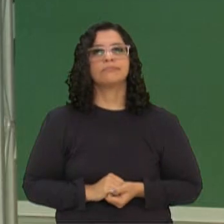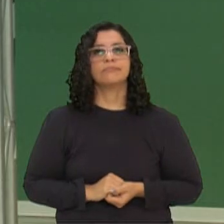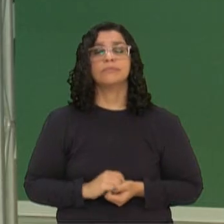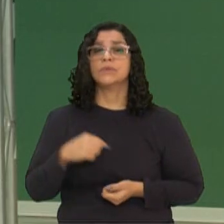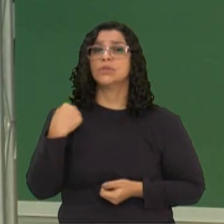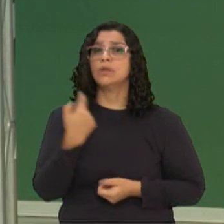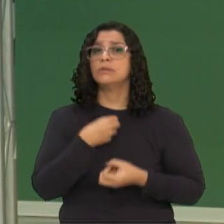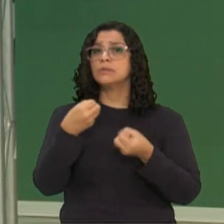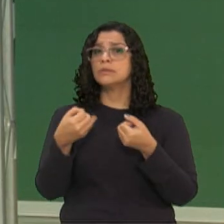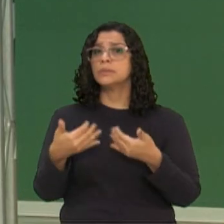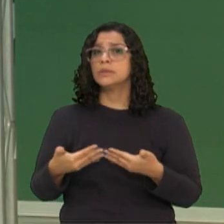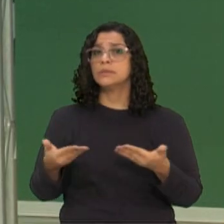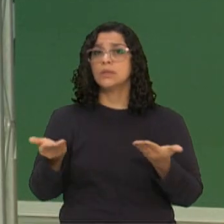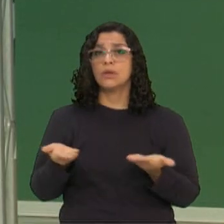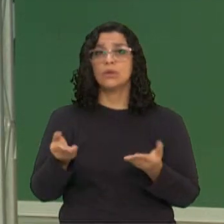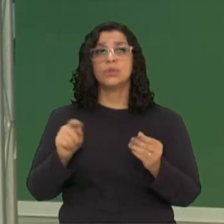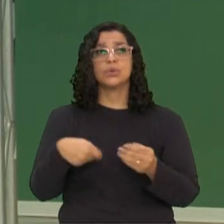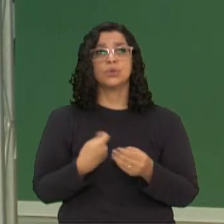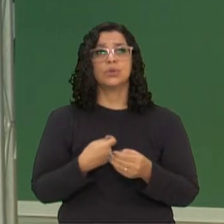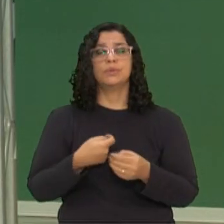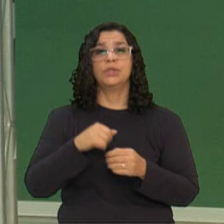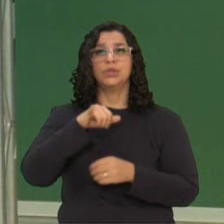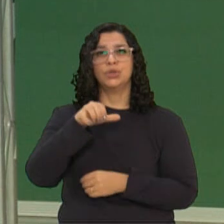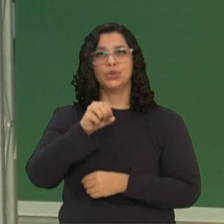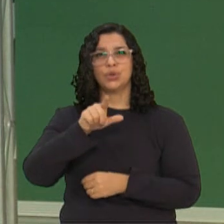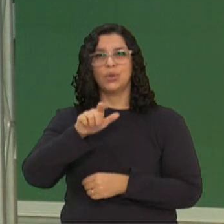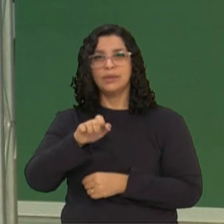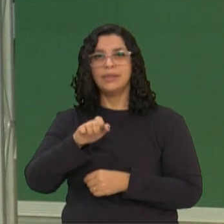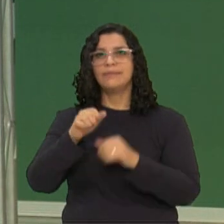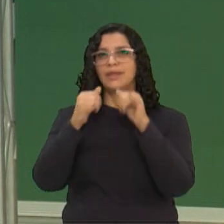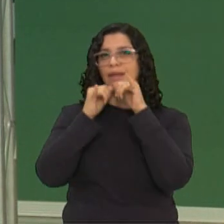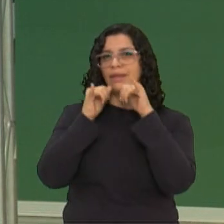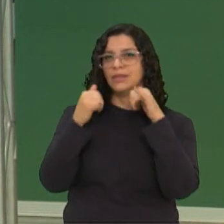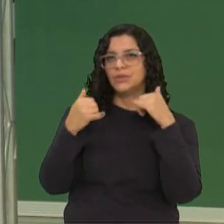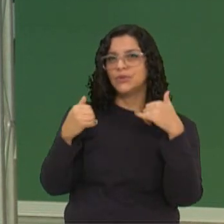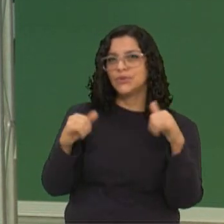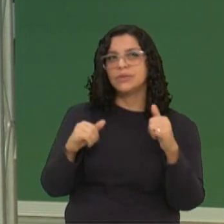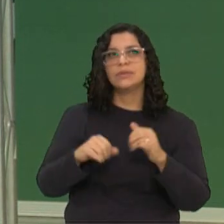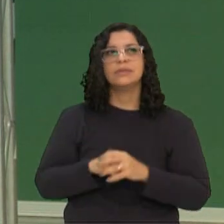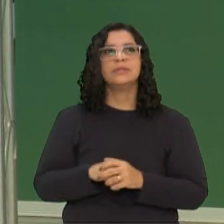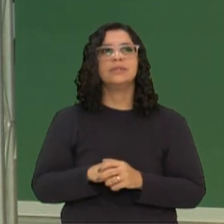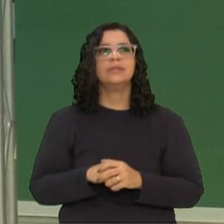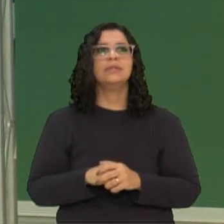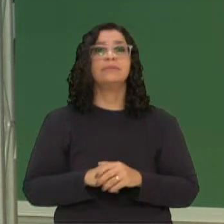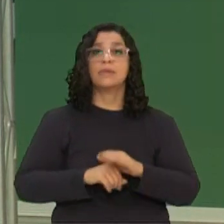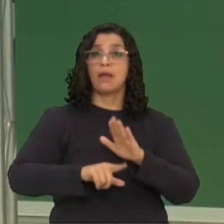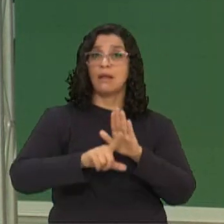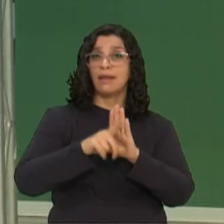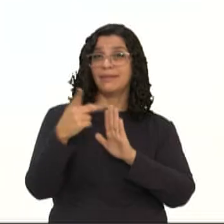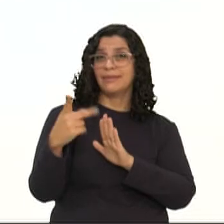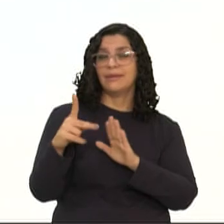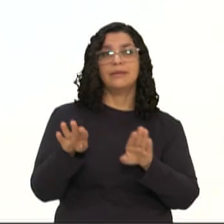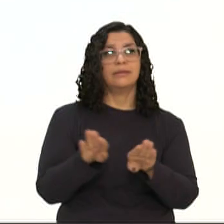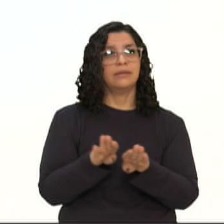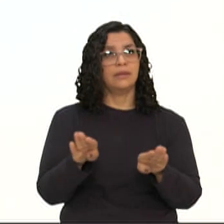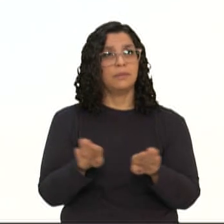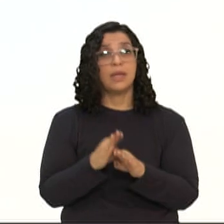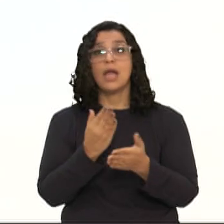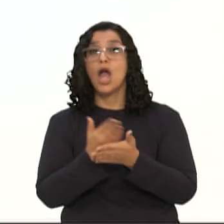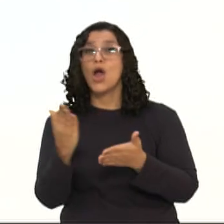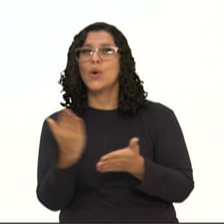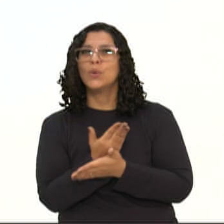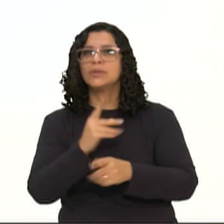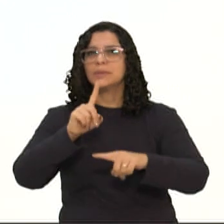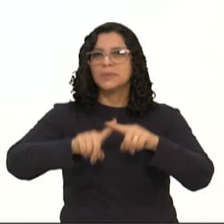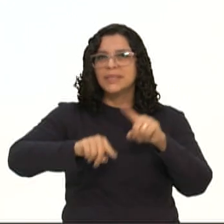Nós falamos aqui, na nossa aula do efeito Joule da corrente elétrica, a lei de Joule, alguns